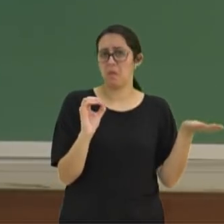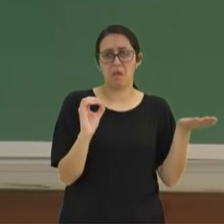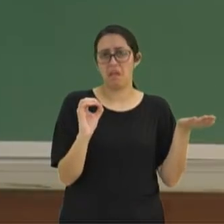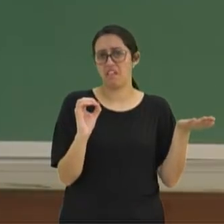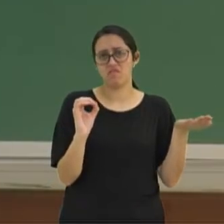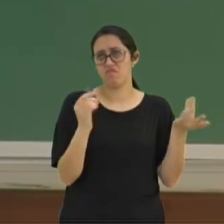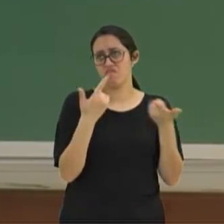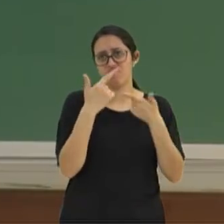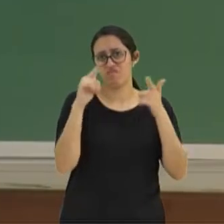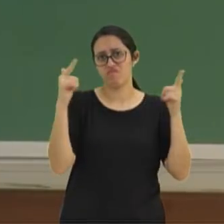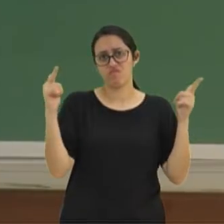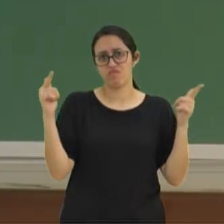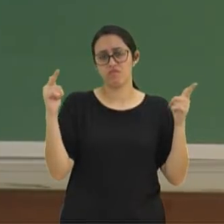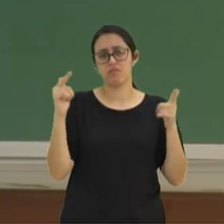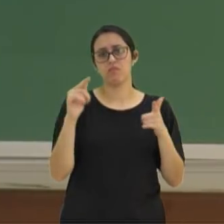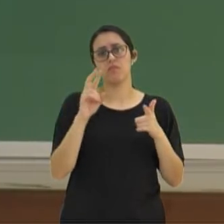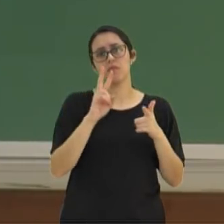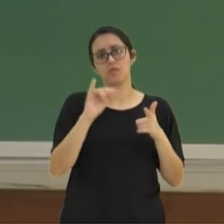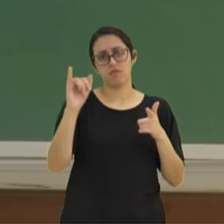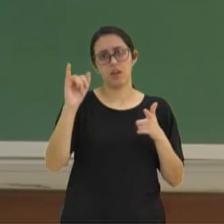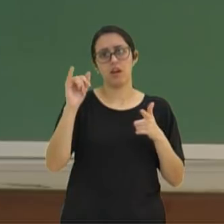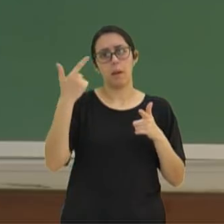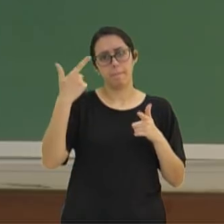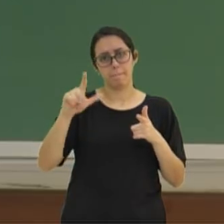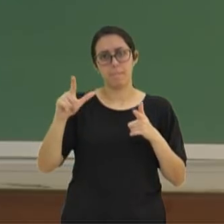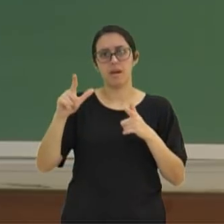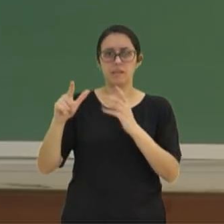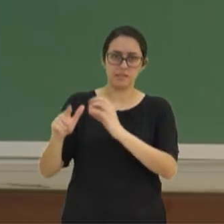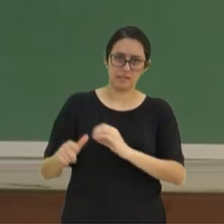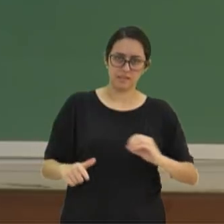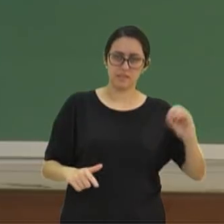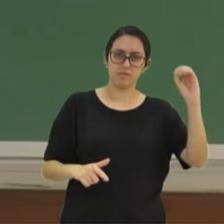16, na realidade ele vai aumentar a casa aqui deu